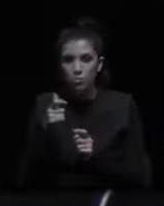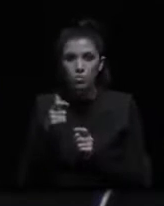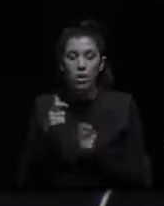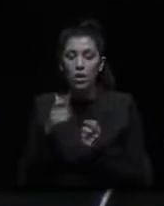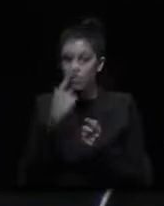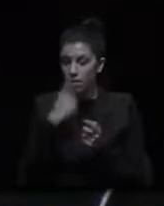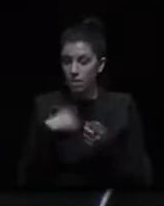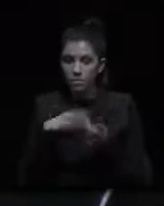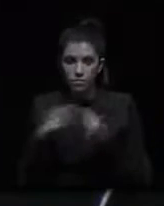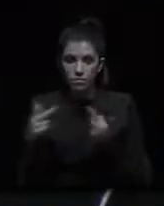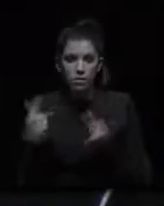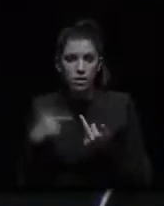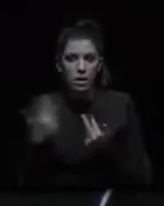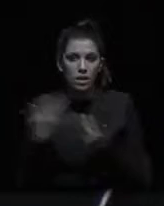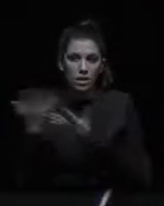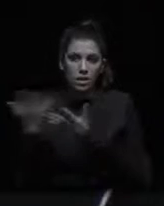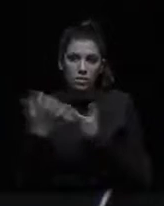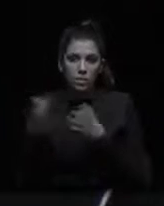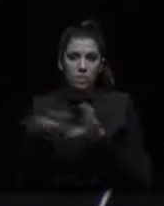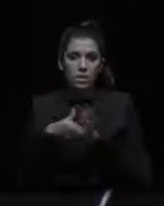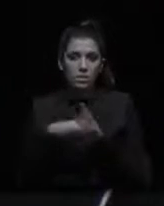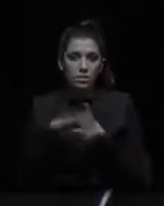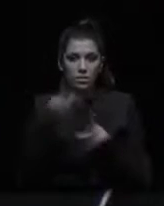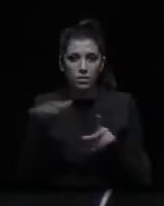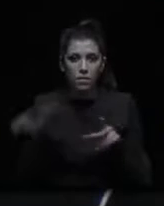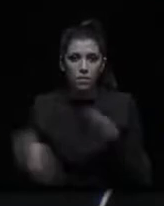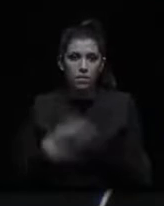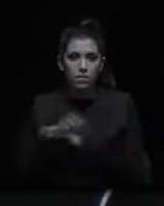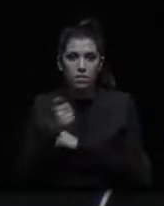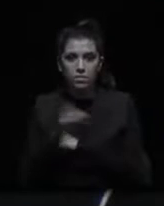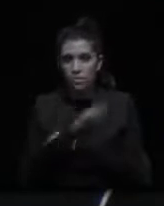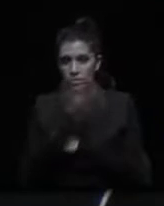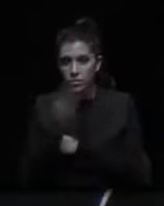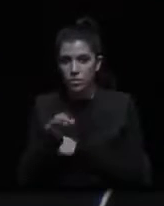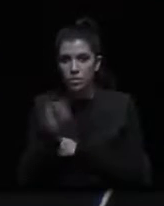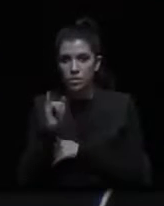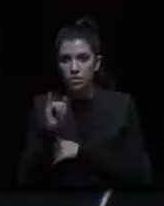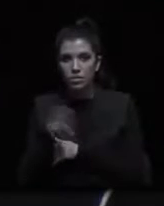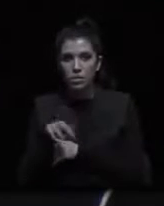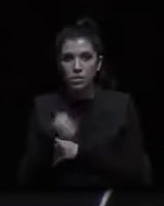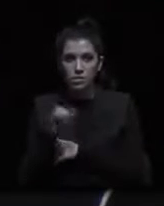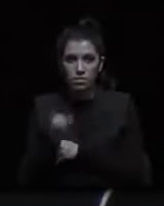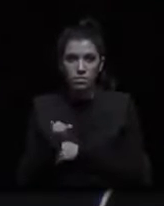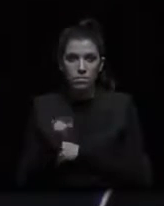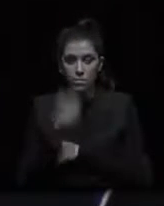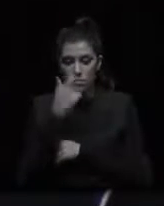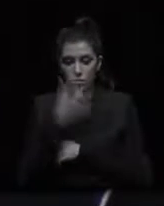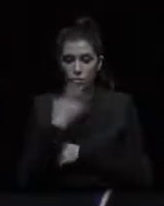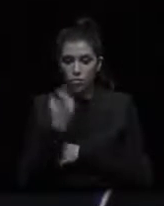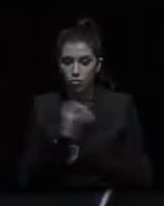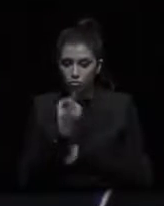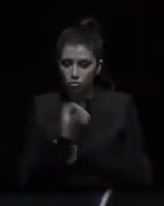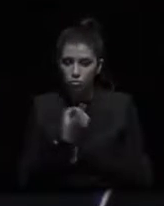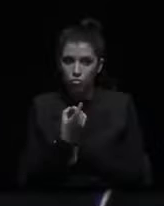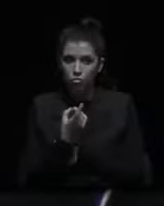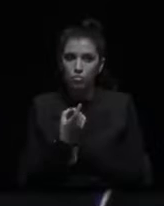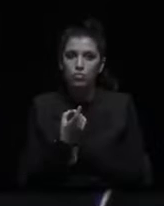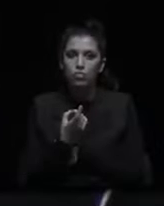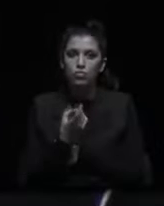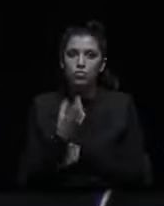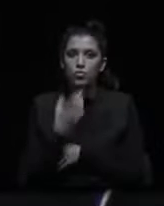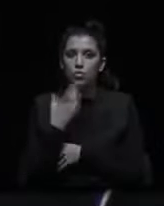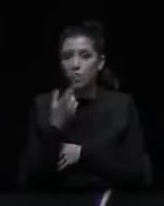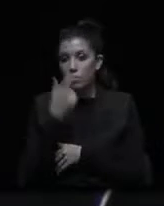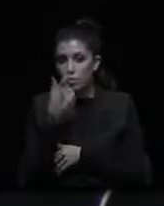em cada ano a uma participação variável até 5% no imposto sobre o rendimento das pessoas singulares, dos sujeitos passivos com